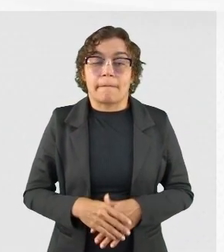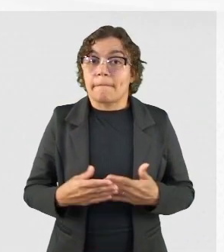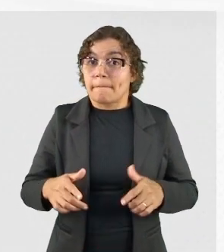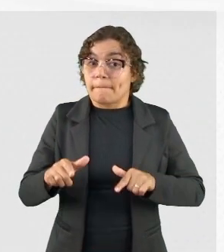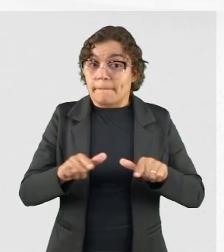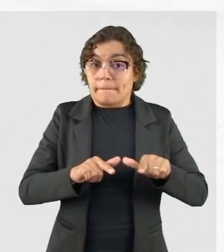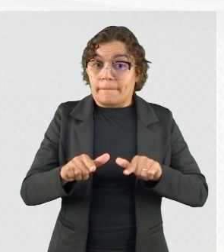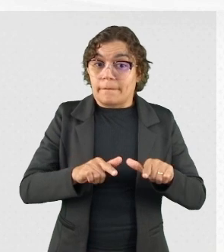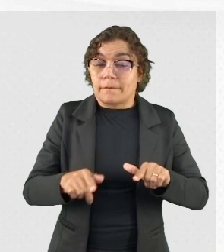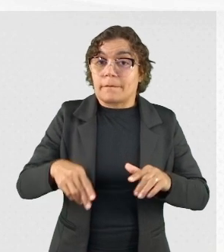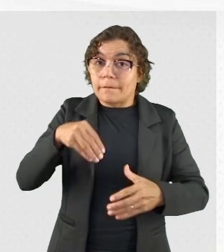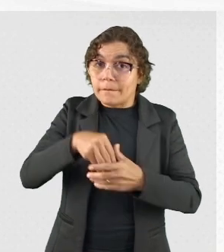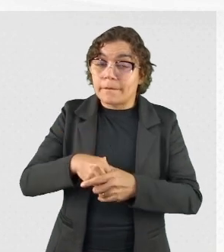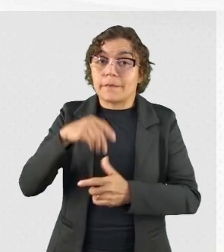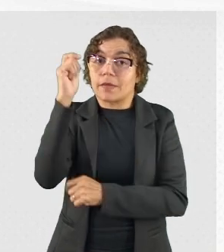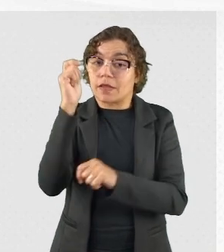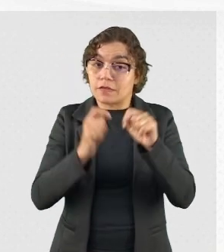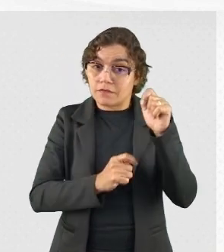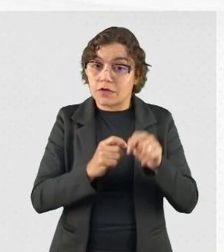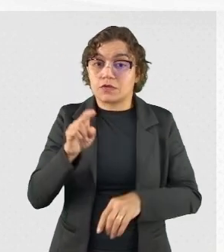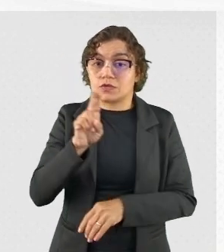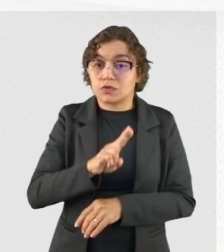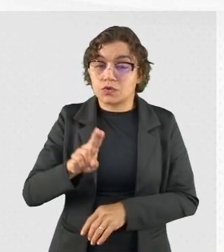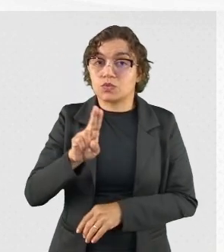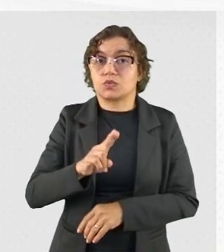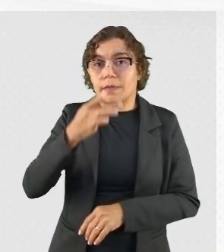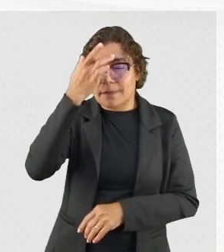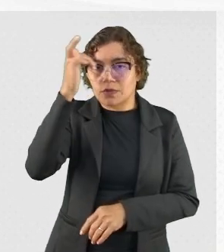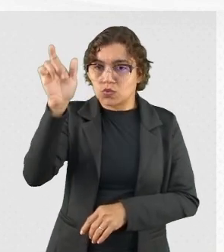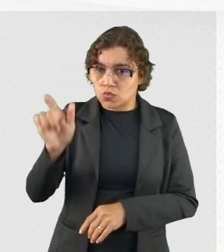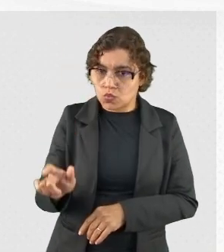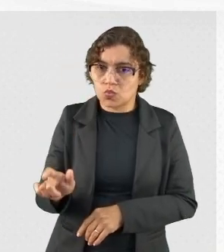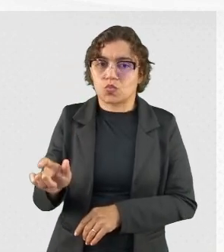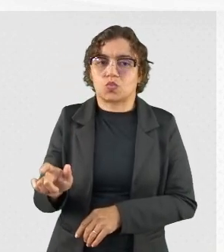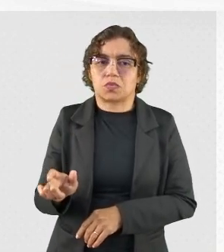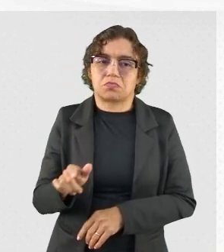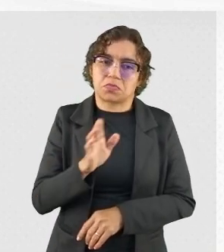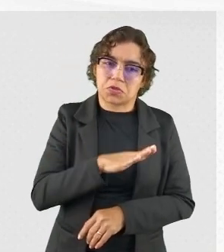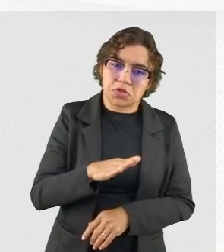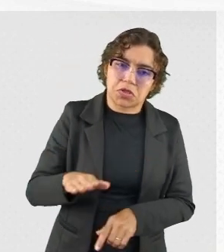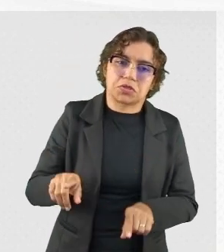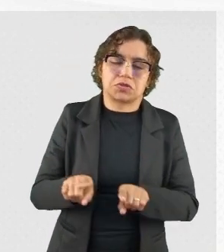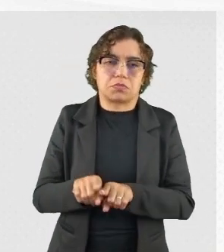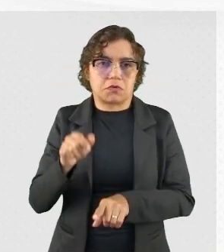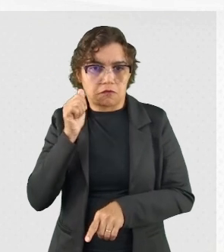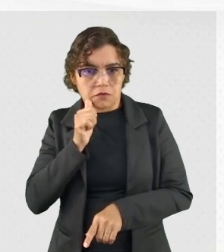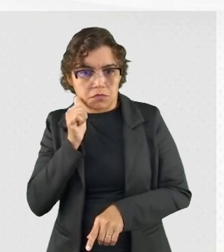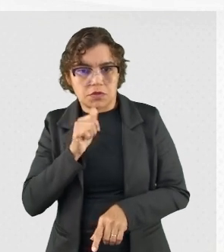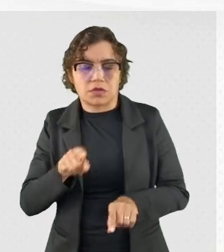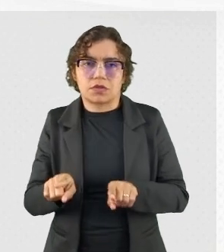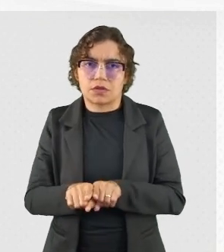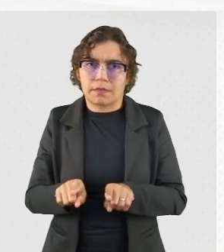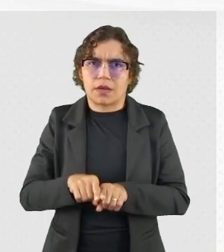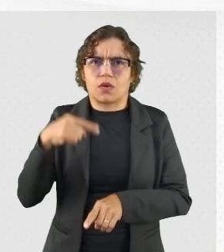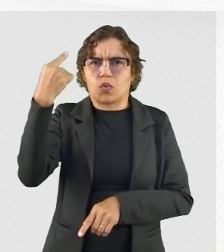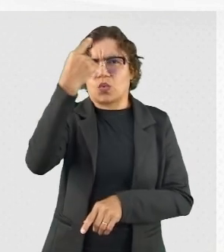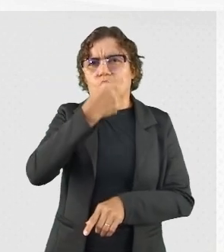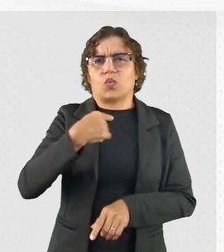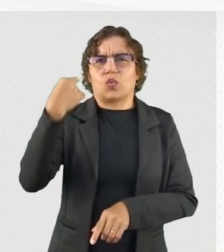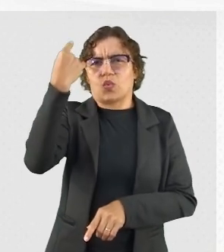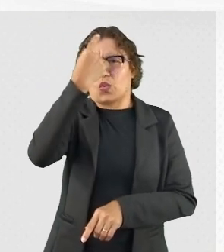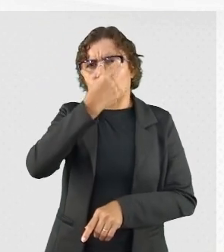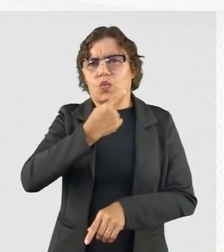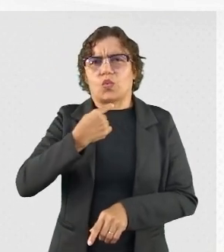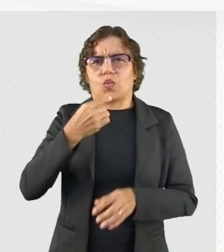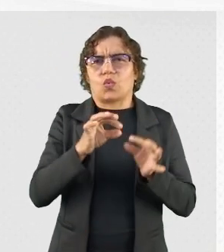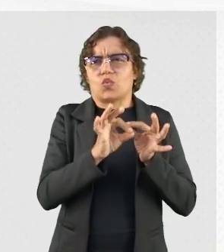nas fábricas, o uso expressivo de mão de obra imigrante, infantil e feminina, longa jornada de trabalho, baixos salários,